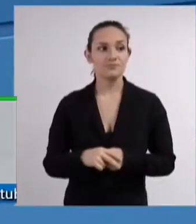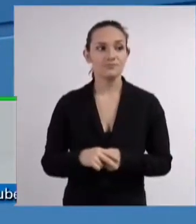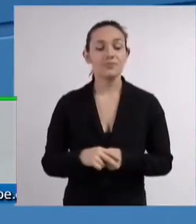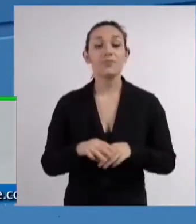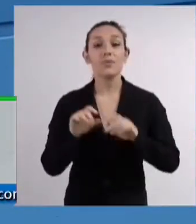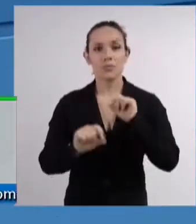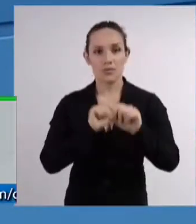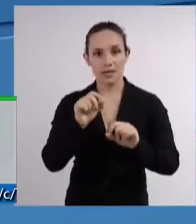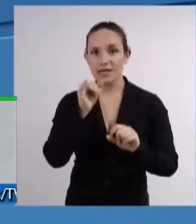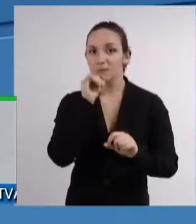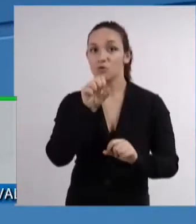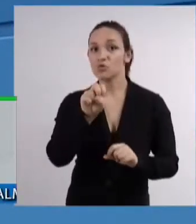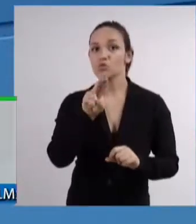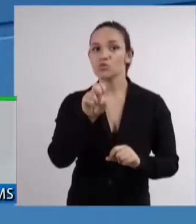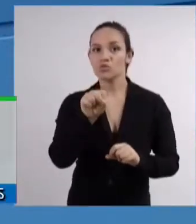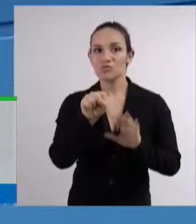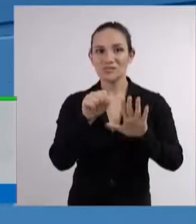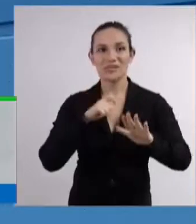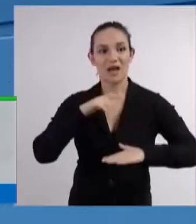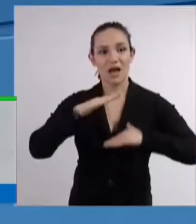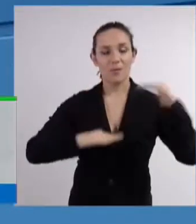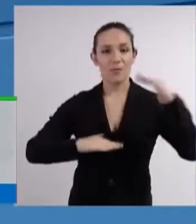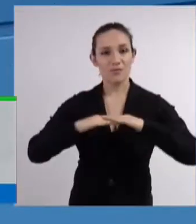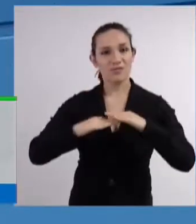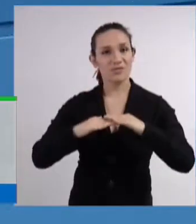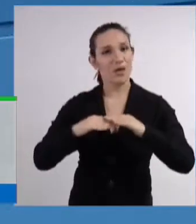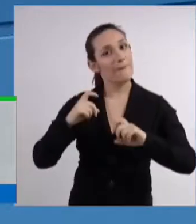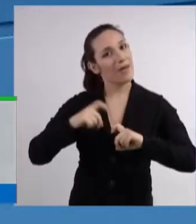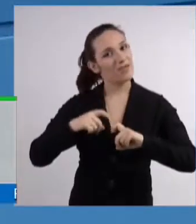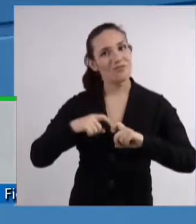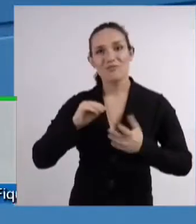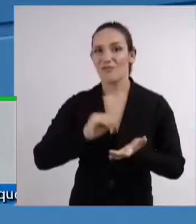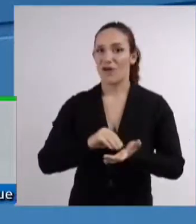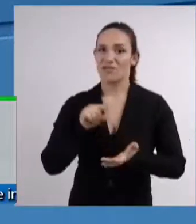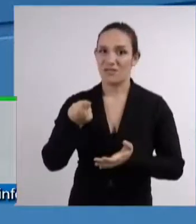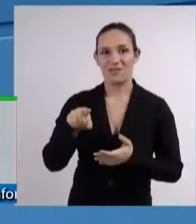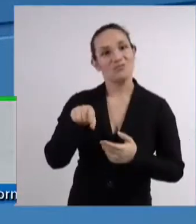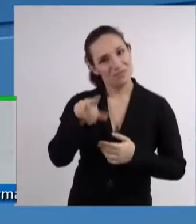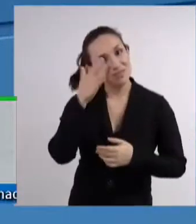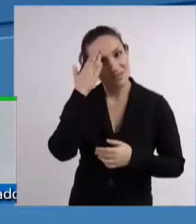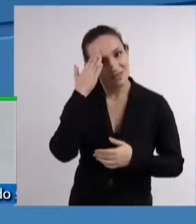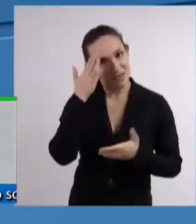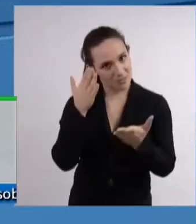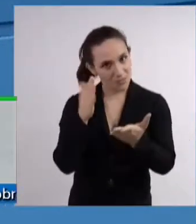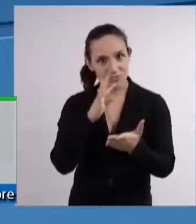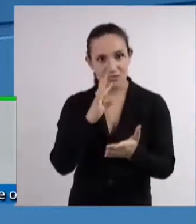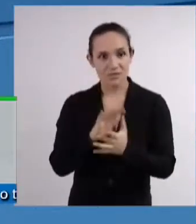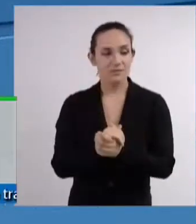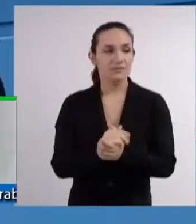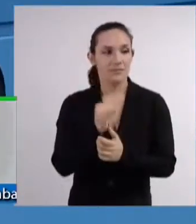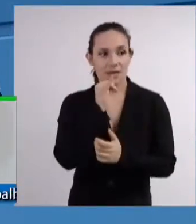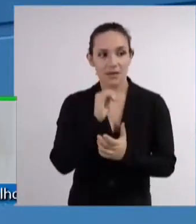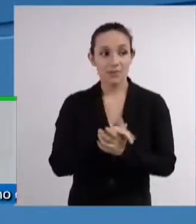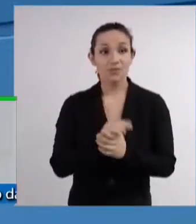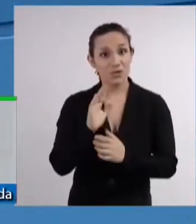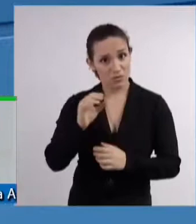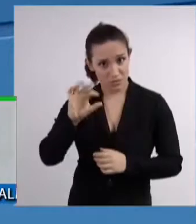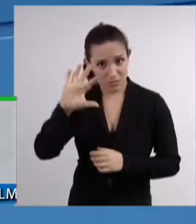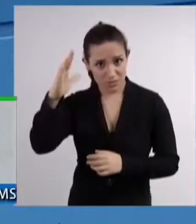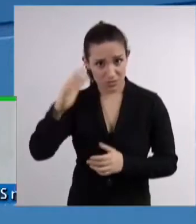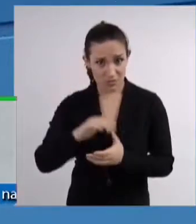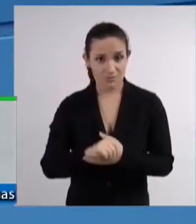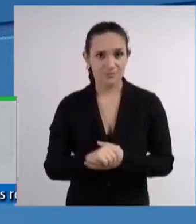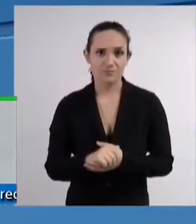SUS, inclusive por profissionais da medicina, infelizmente, e Vossa Excelência sabe disso. Aliás, nós chegamos ao absurdo